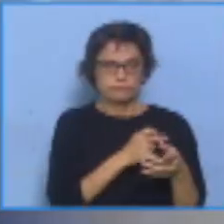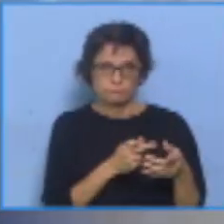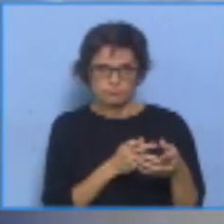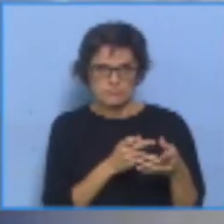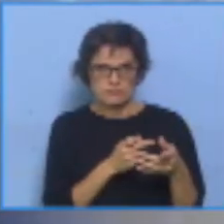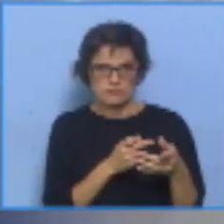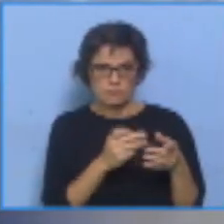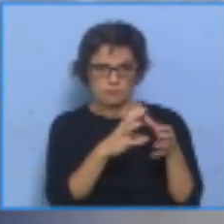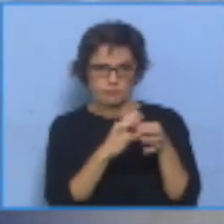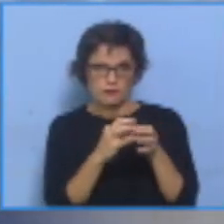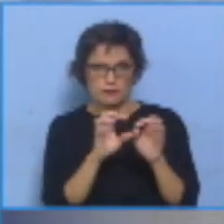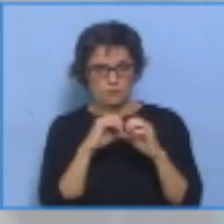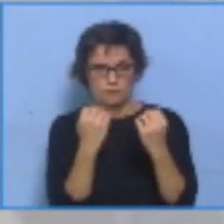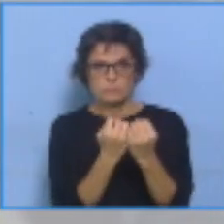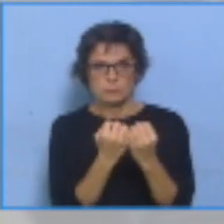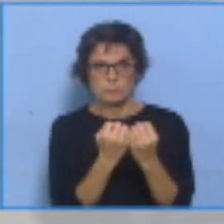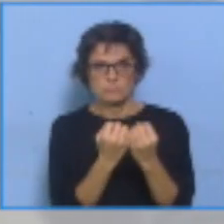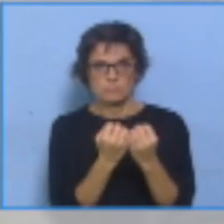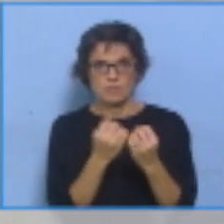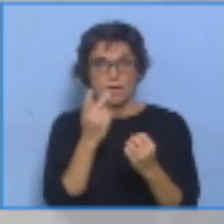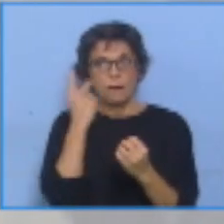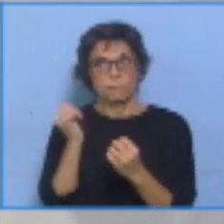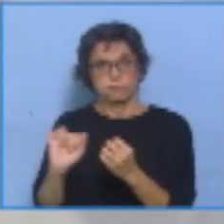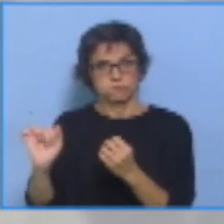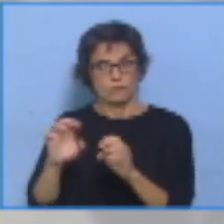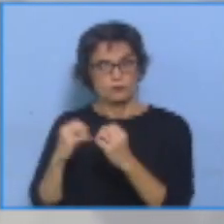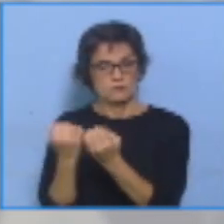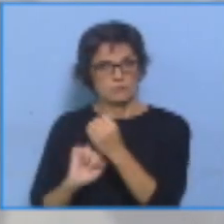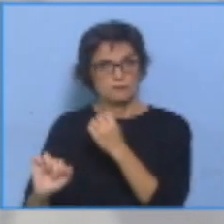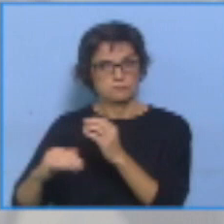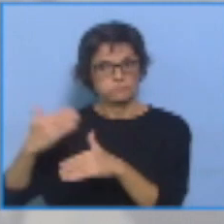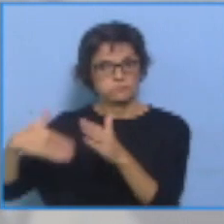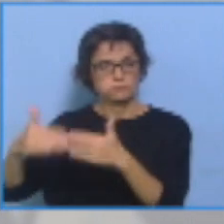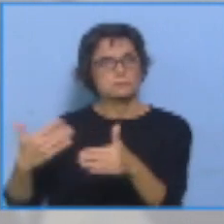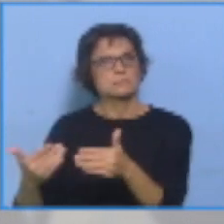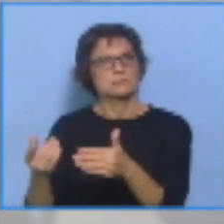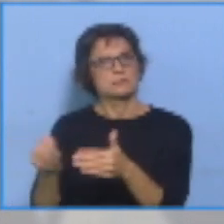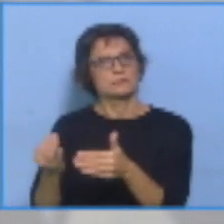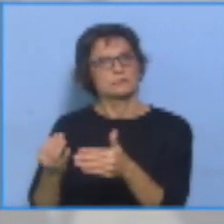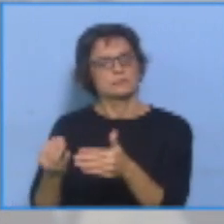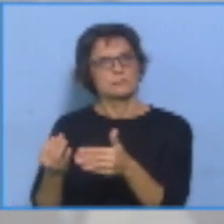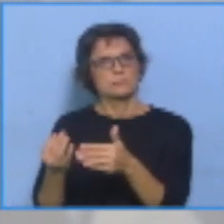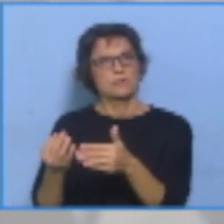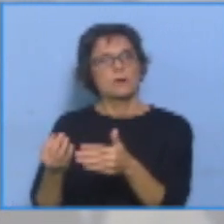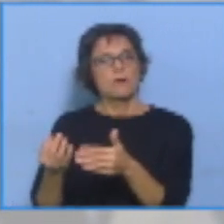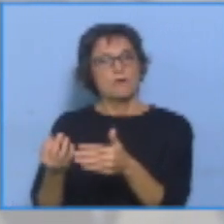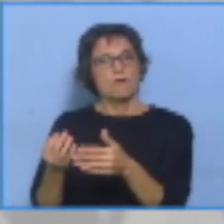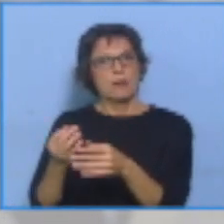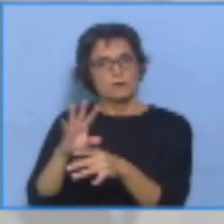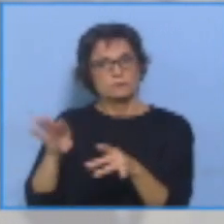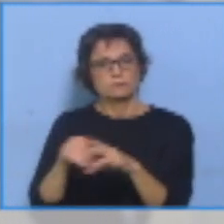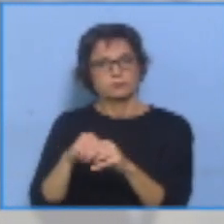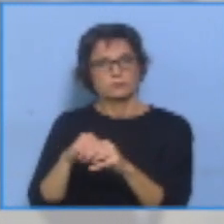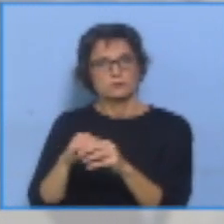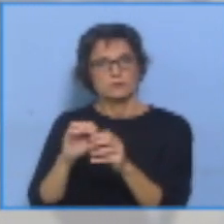Também isso, porque ela viveu um contexto em que fazia um sentido concreto essa implicação, e a sua voz